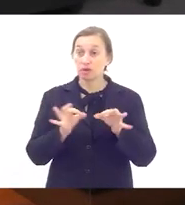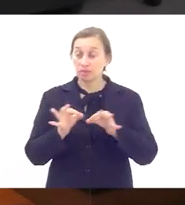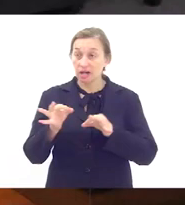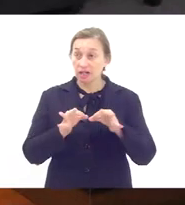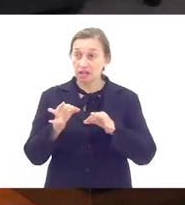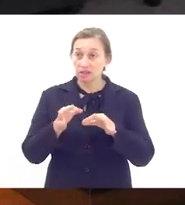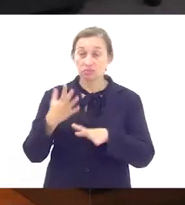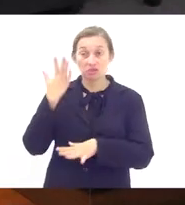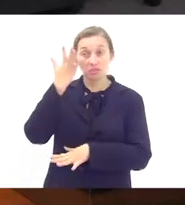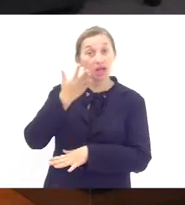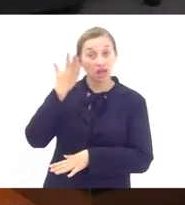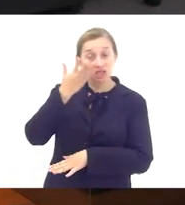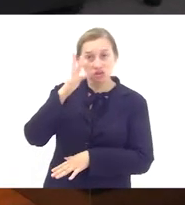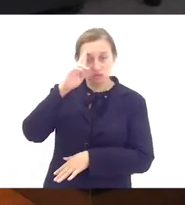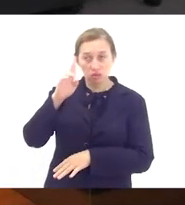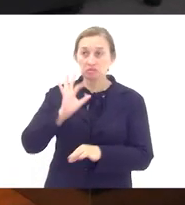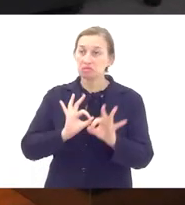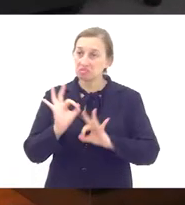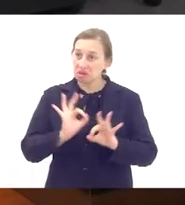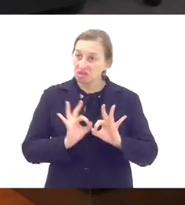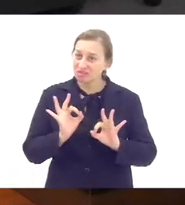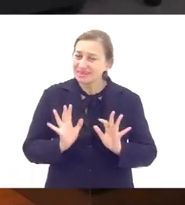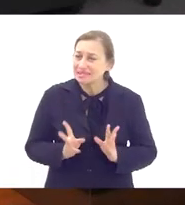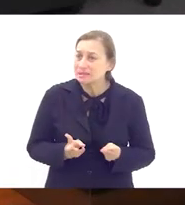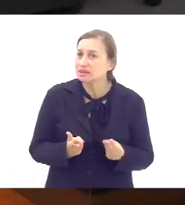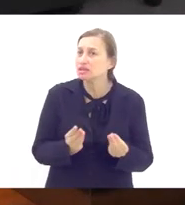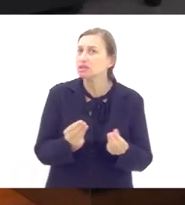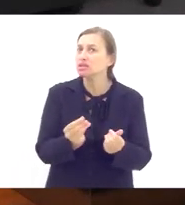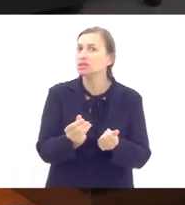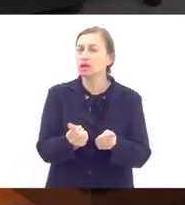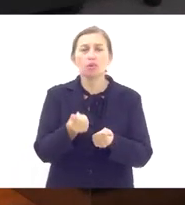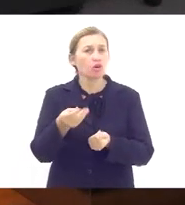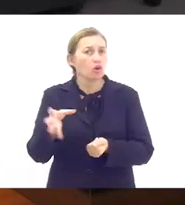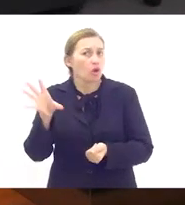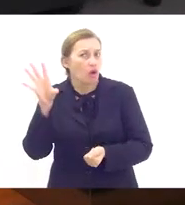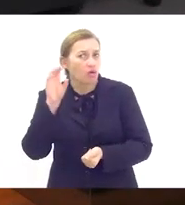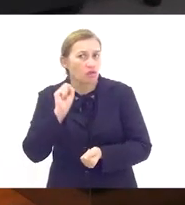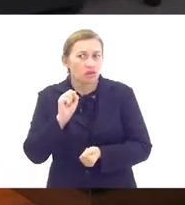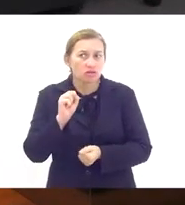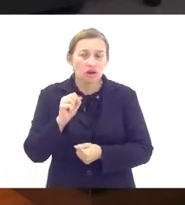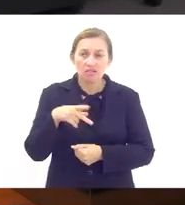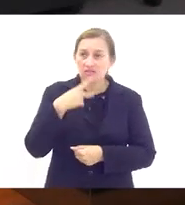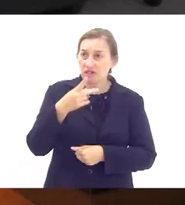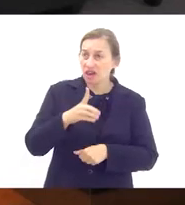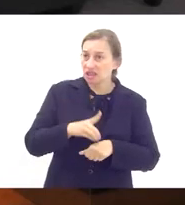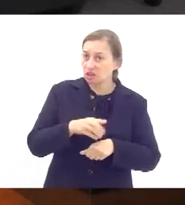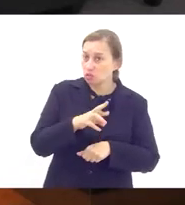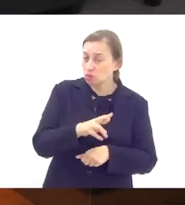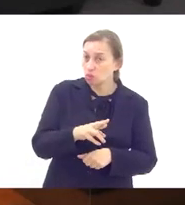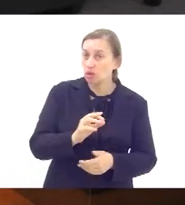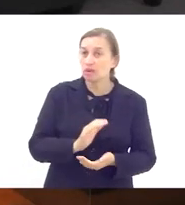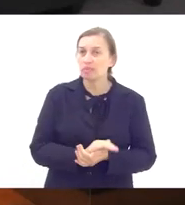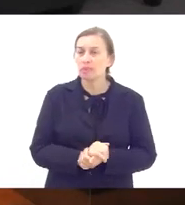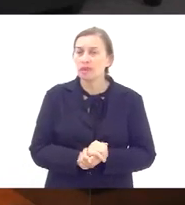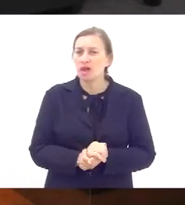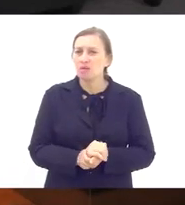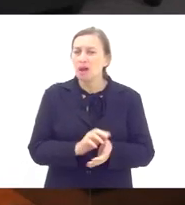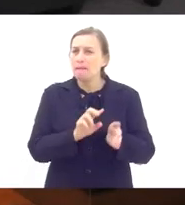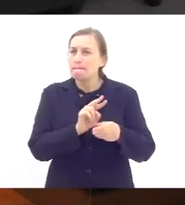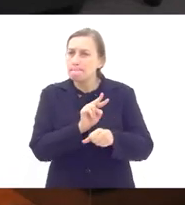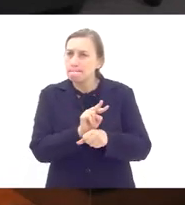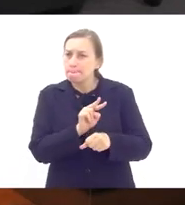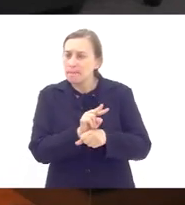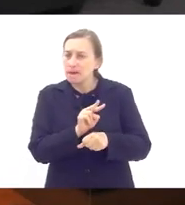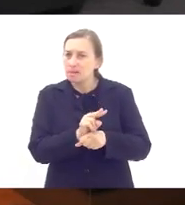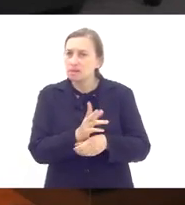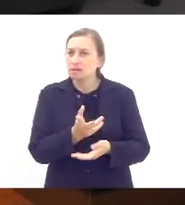uma matéria muito sensível. Eu estava ouvindo a fala da doutora sobre a perícia. A gente tem lá no